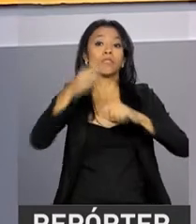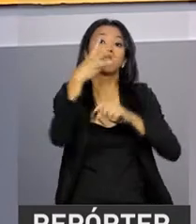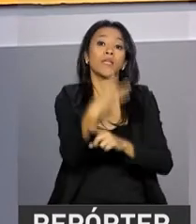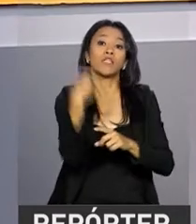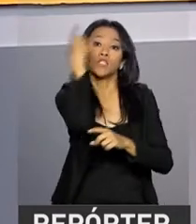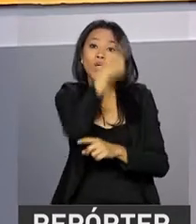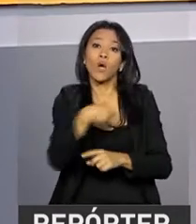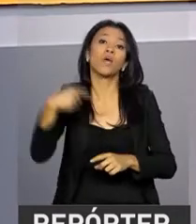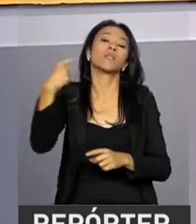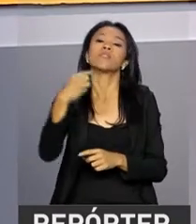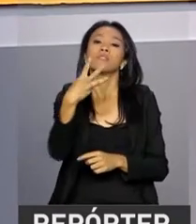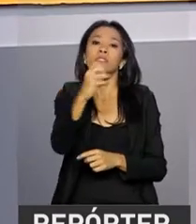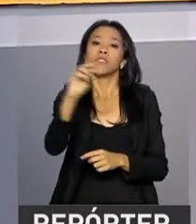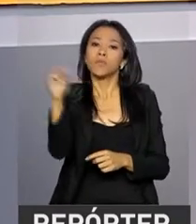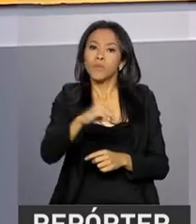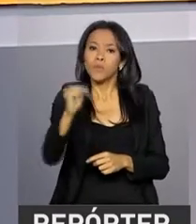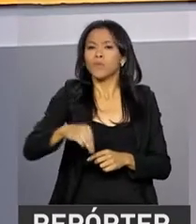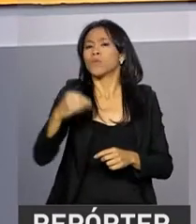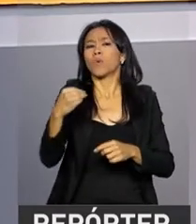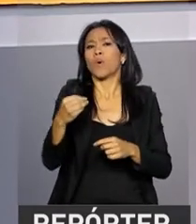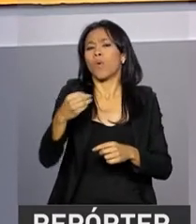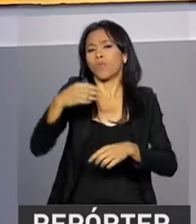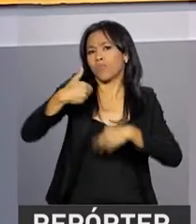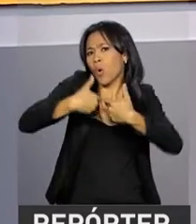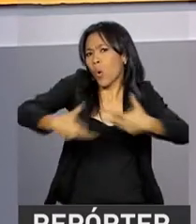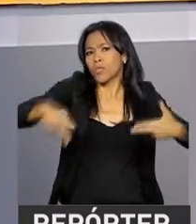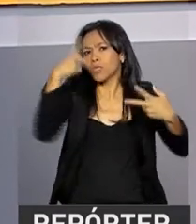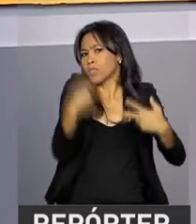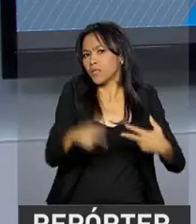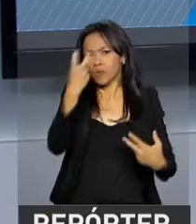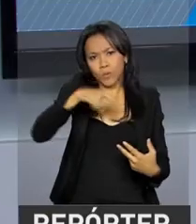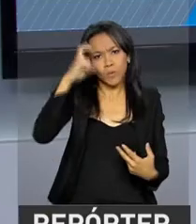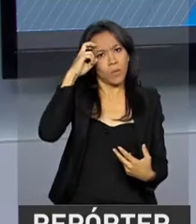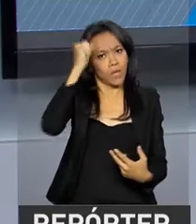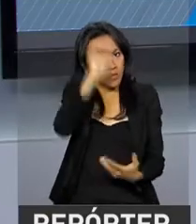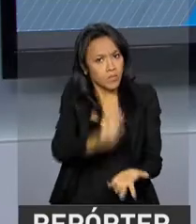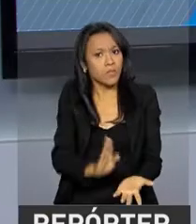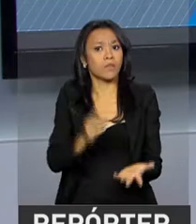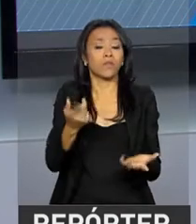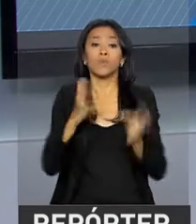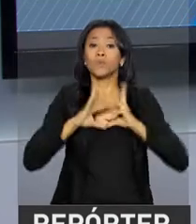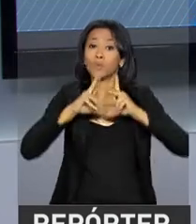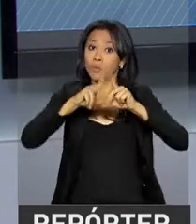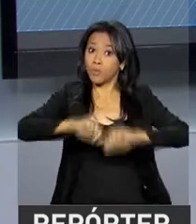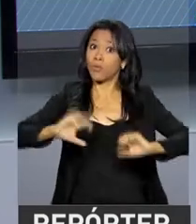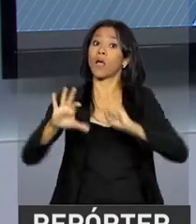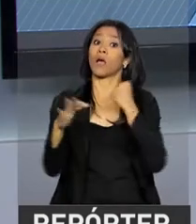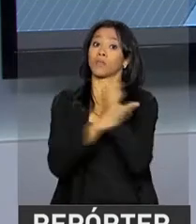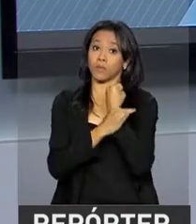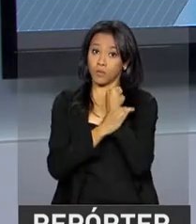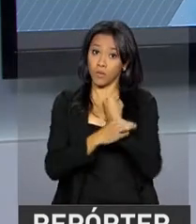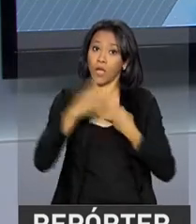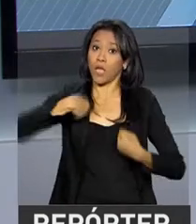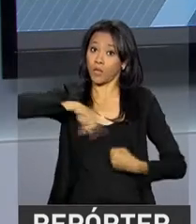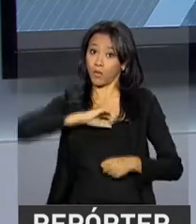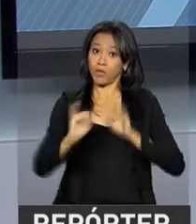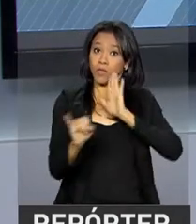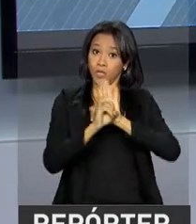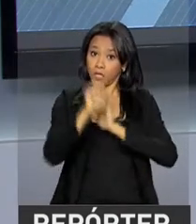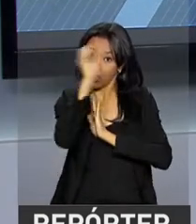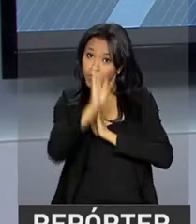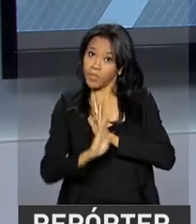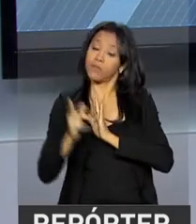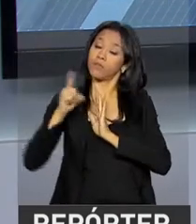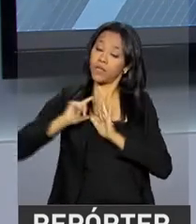semana com conteúdo nacional e em horário nobre tudo para garantir que a nossa a entidade esteja